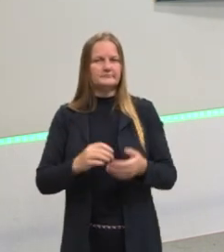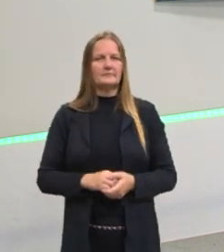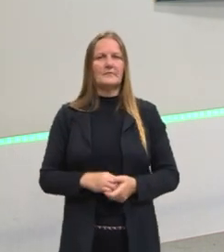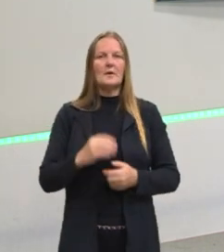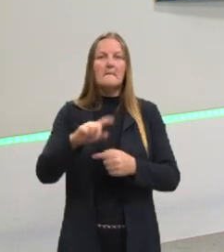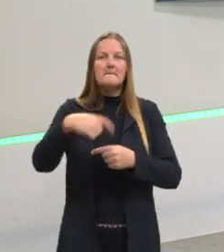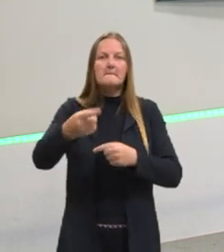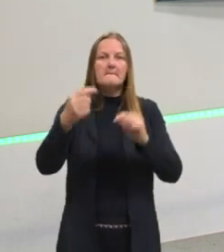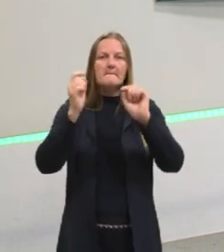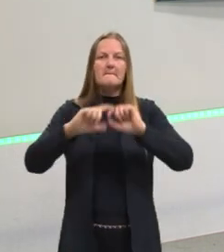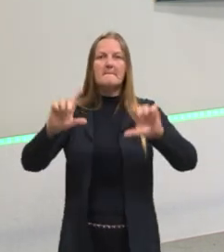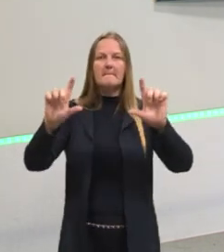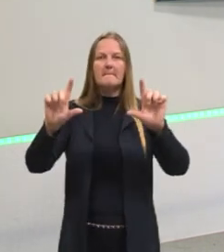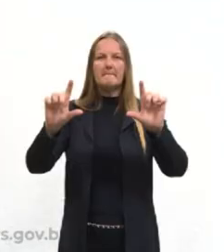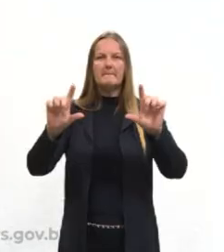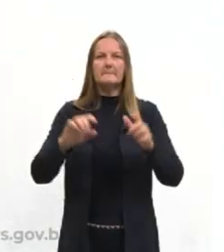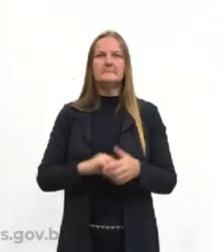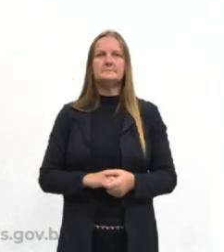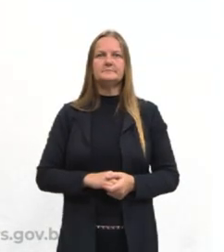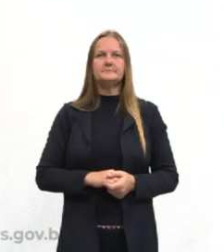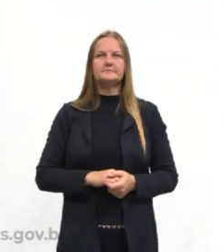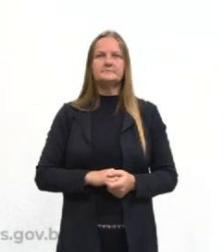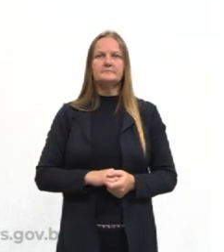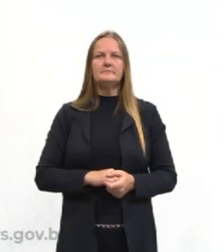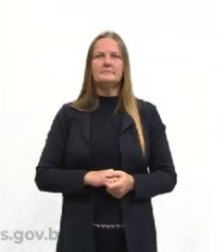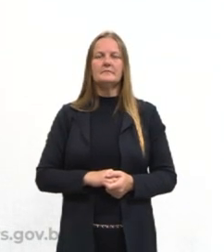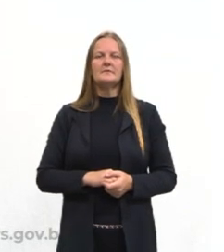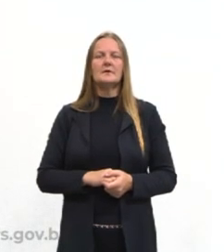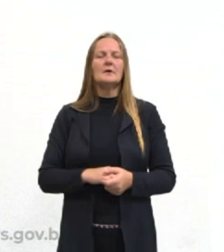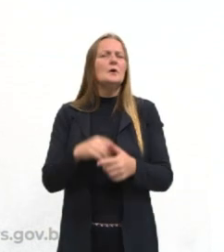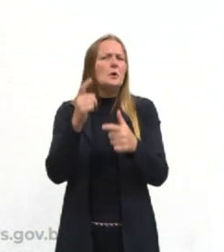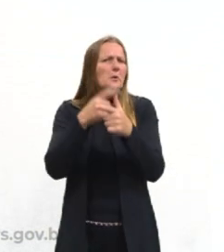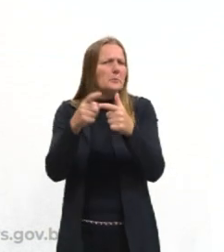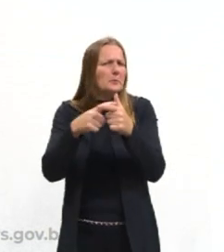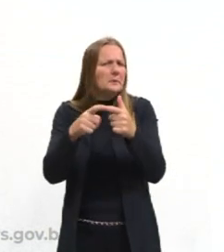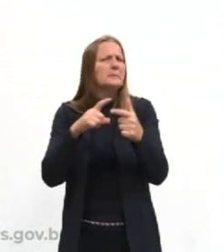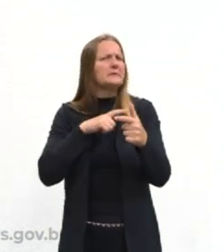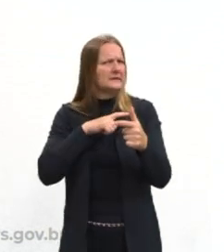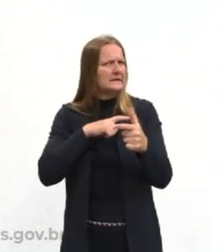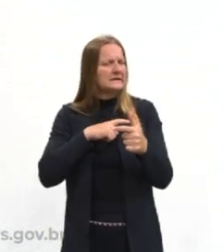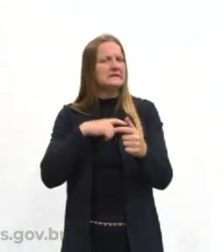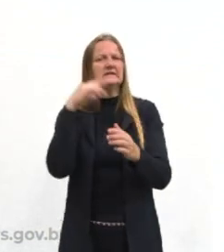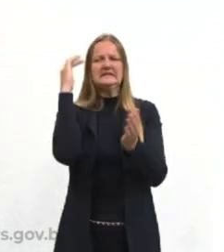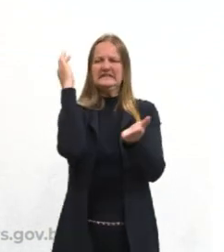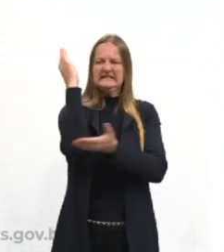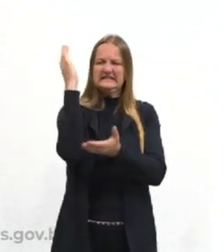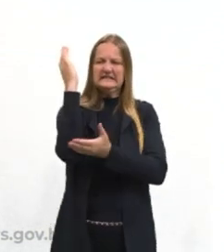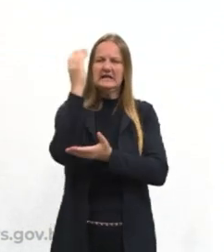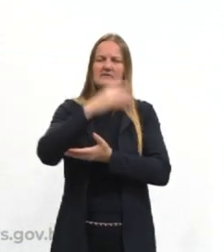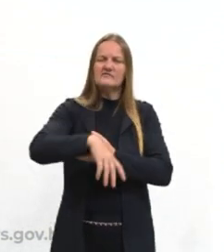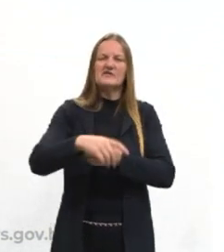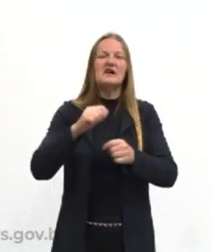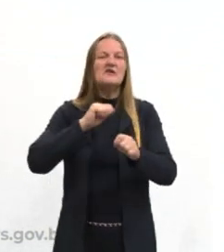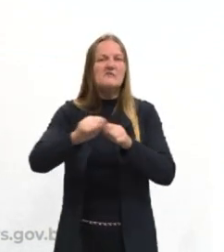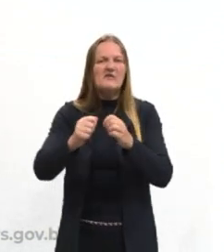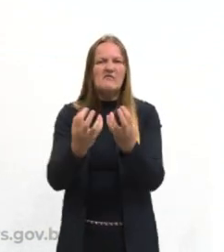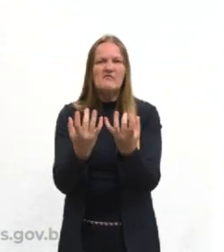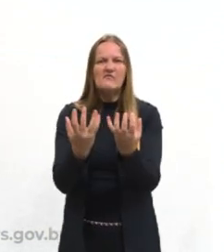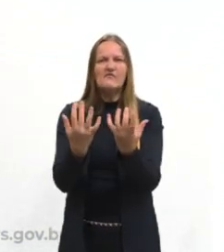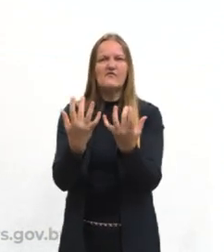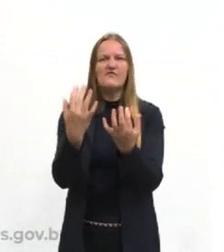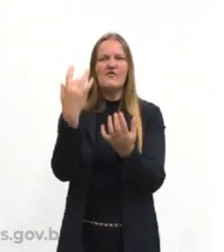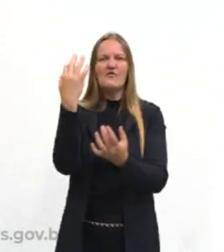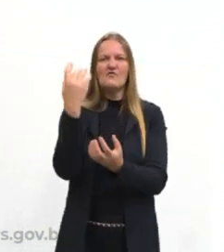vamos passar mais um aqui problemas né problemas ambientais desmatamento As queimadas né os